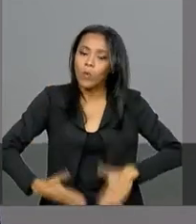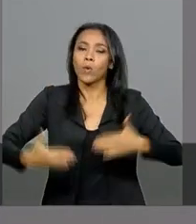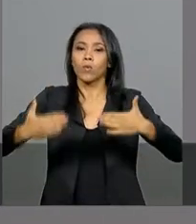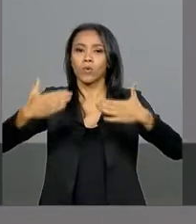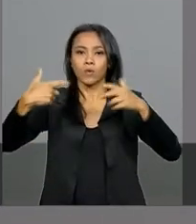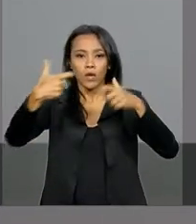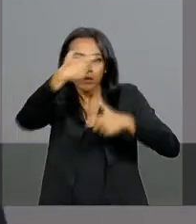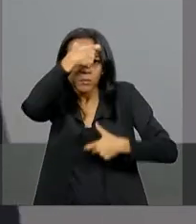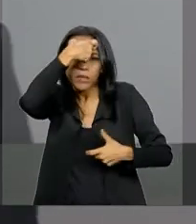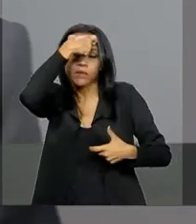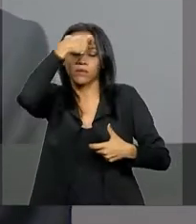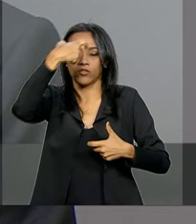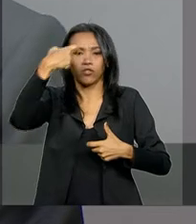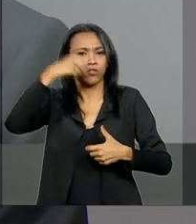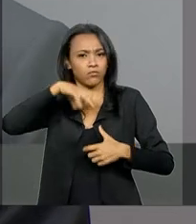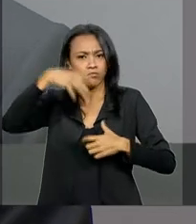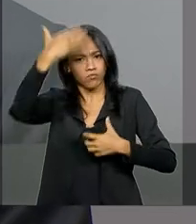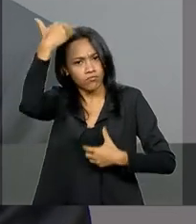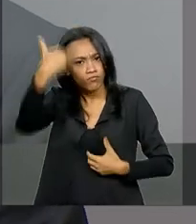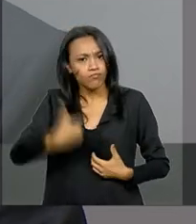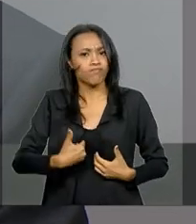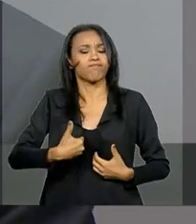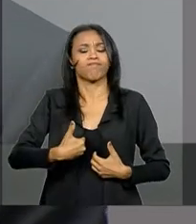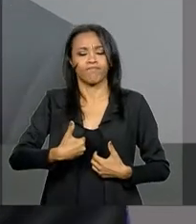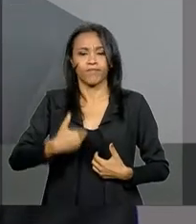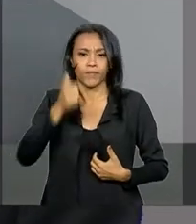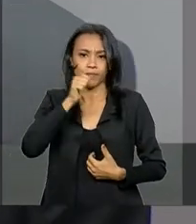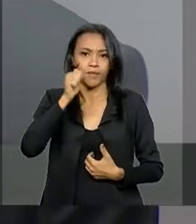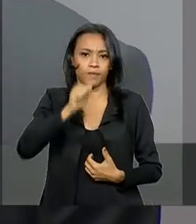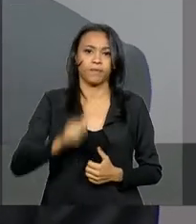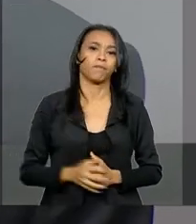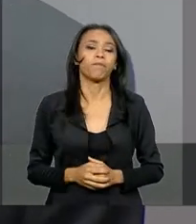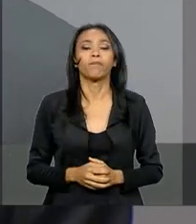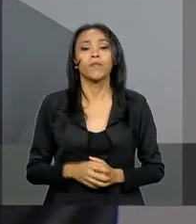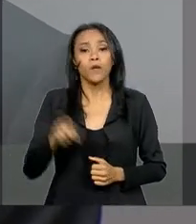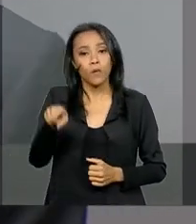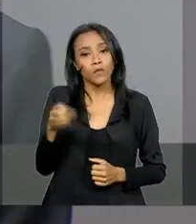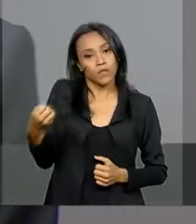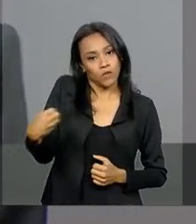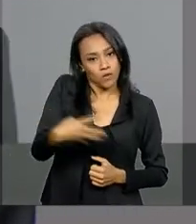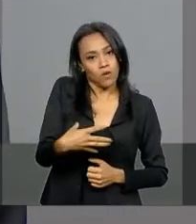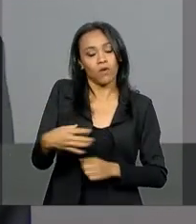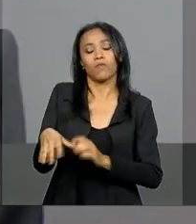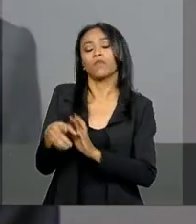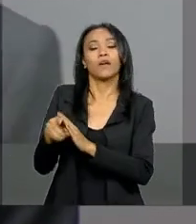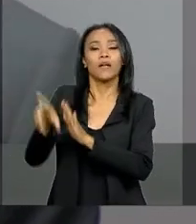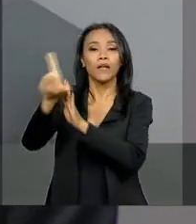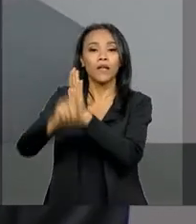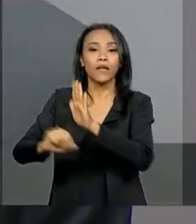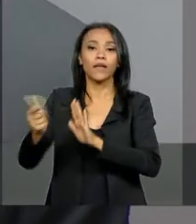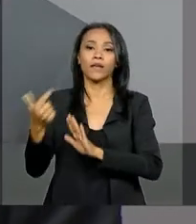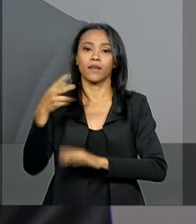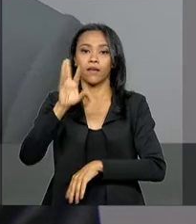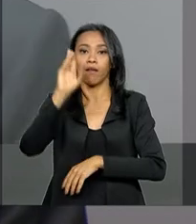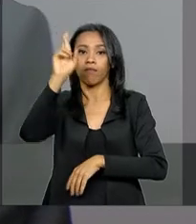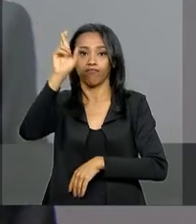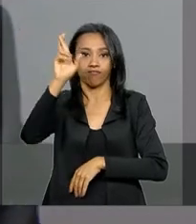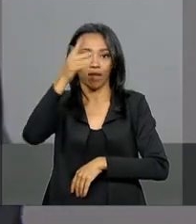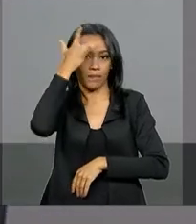enfim da dignidade da mulher a nova lei de autoria da senadora vanessa grazziotin